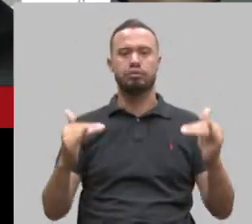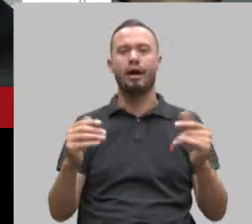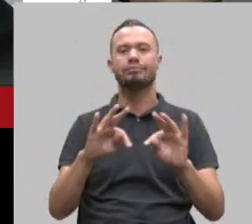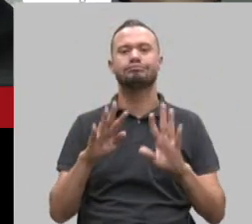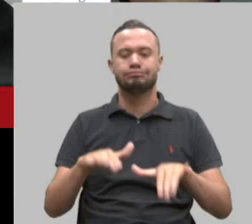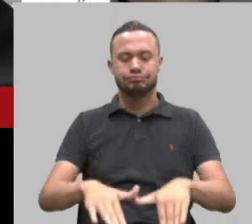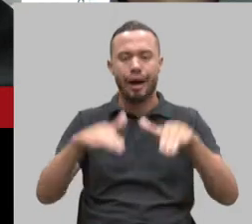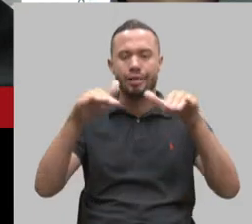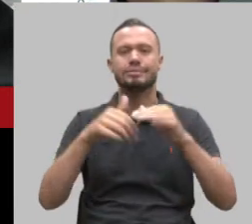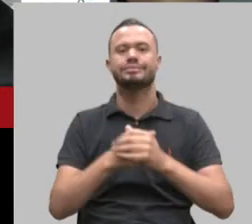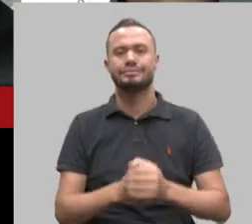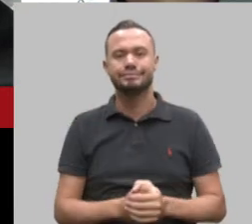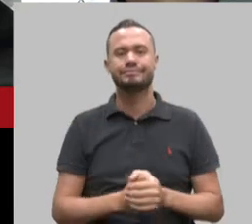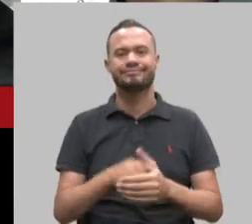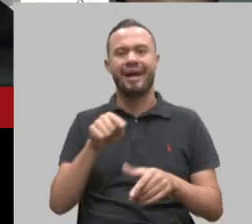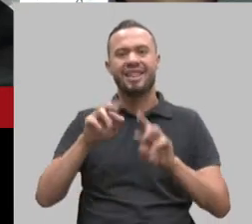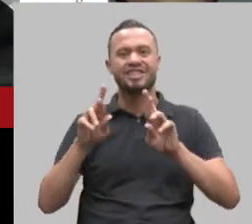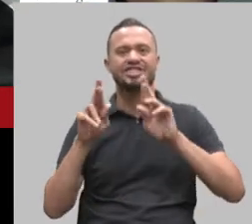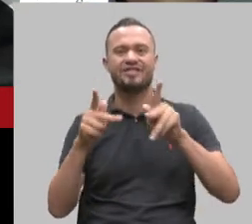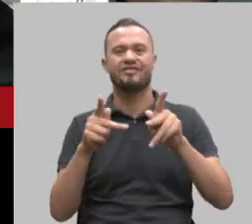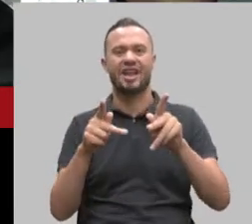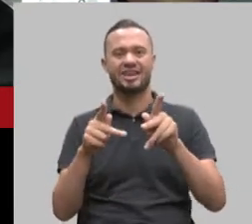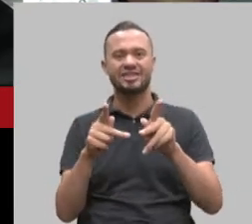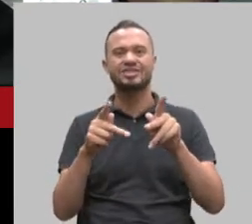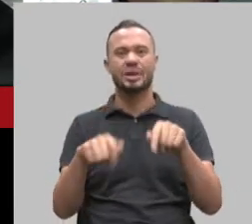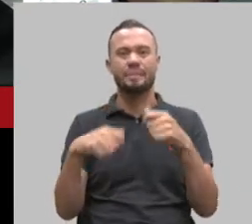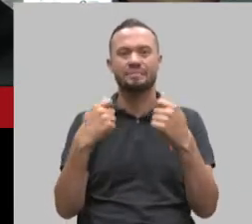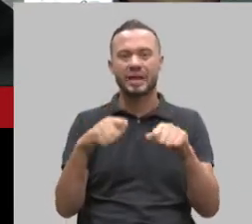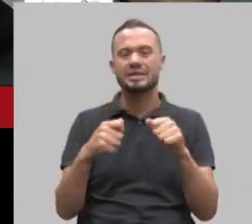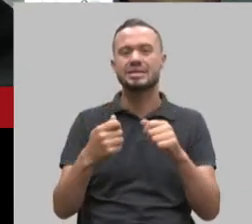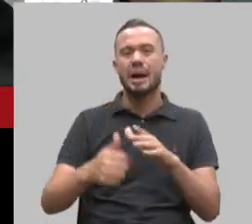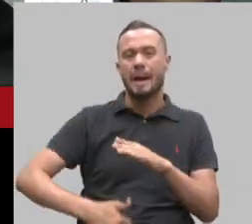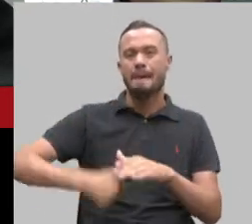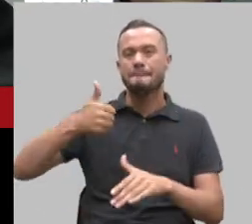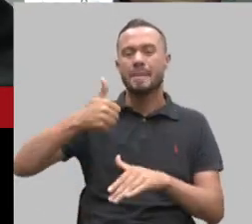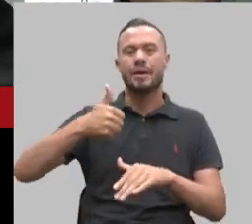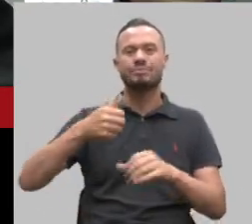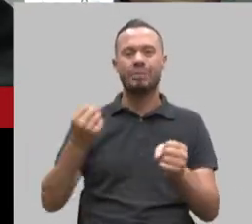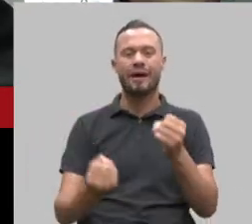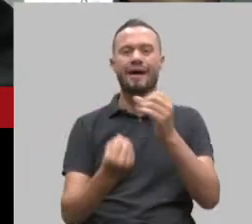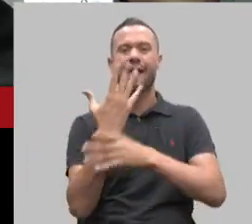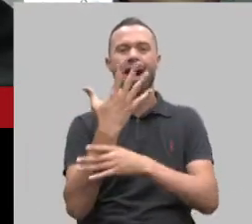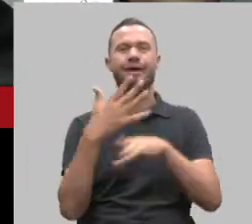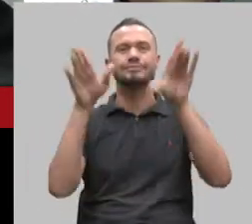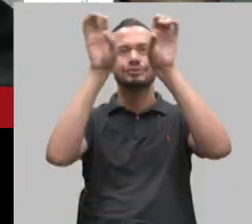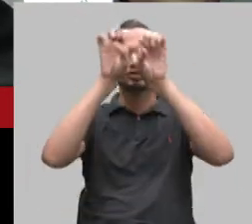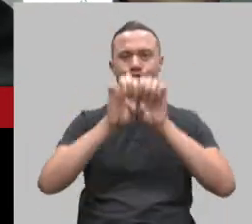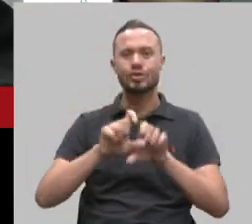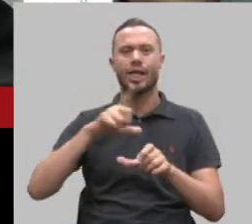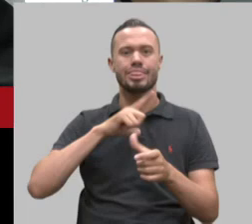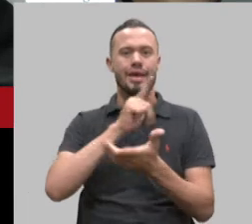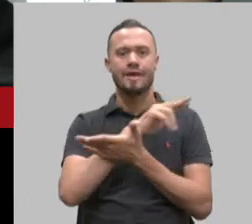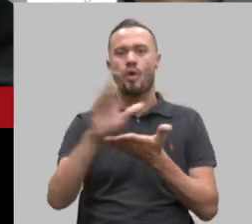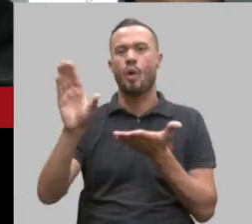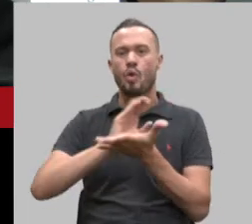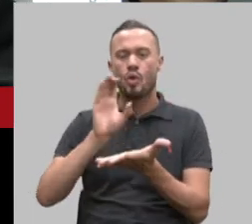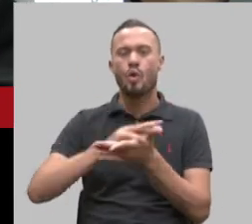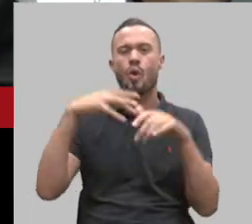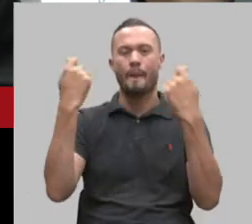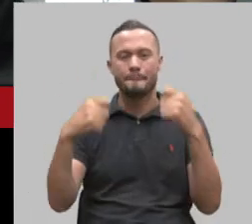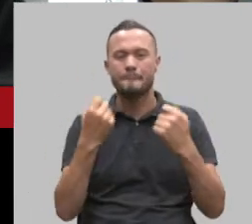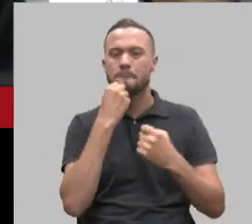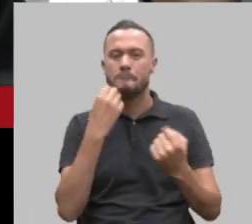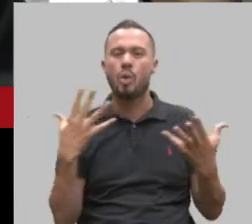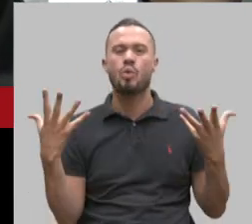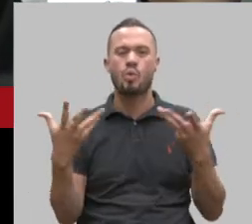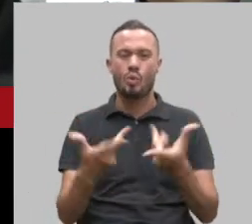educação não é diferente deve-se primeiro construir uma estrutura que permita a contemplação de recursos que necessitam de uma boa qualidade de